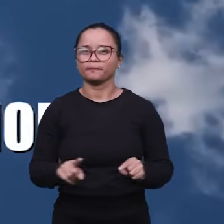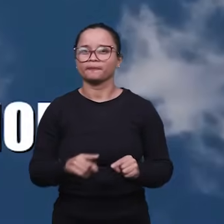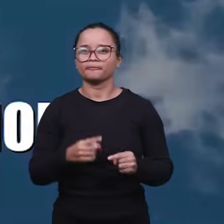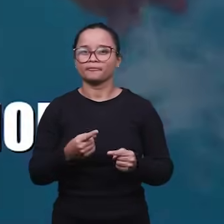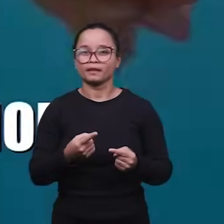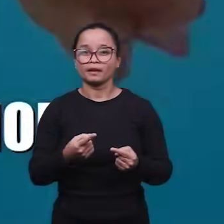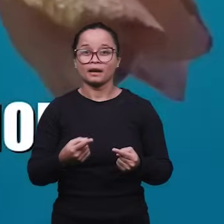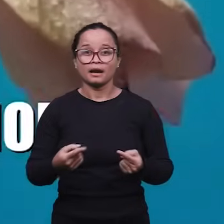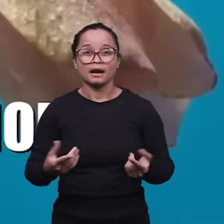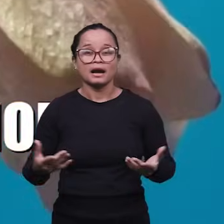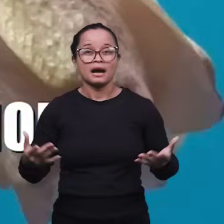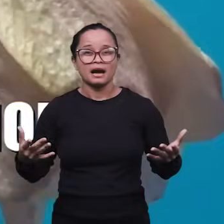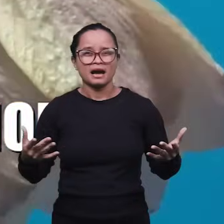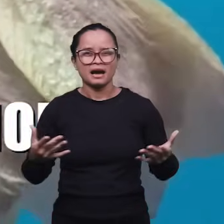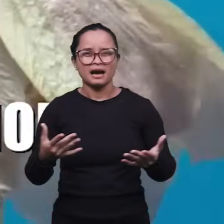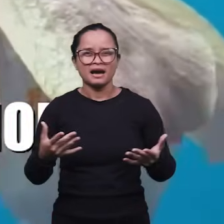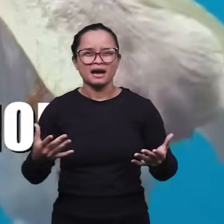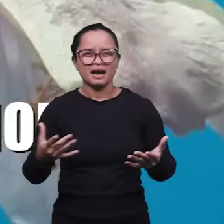Este mistério